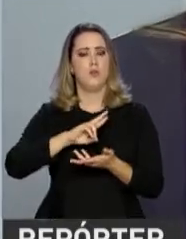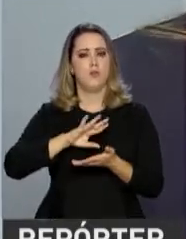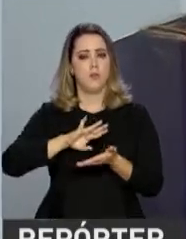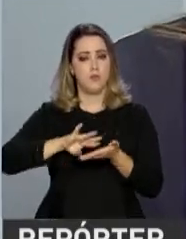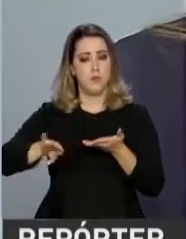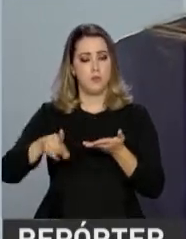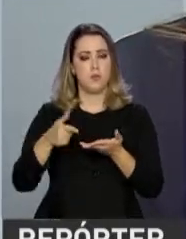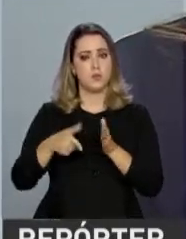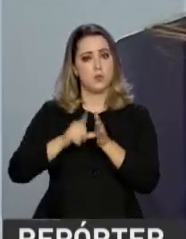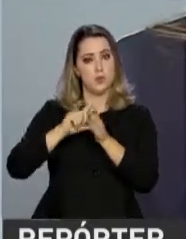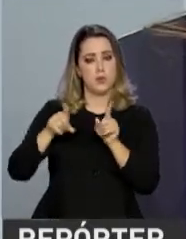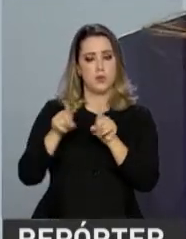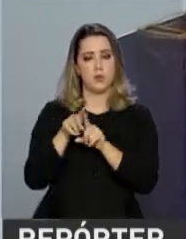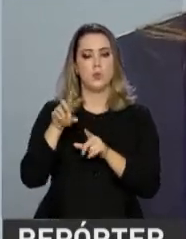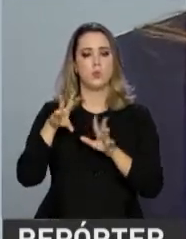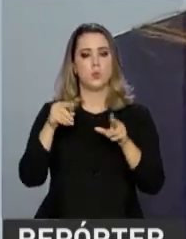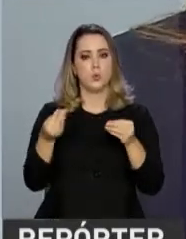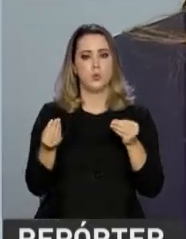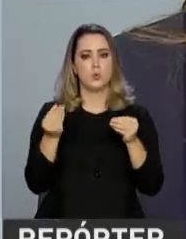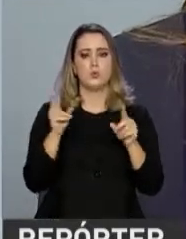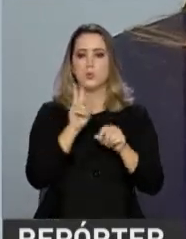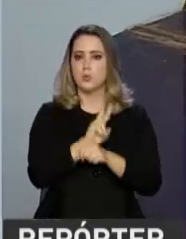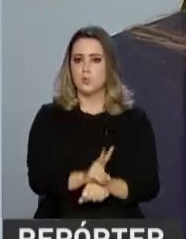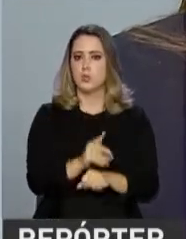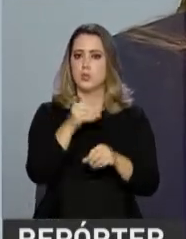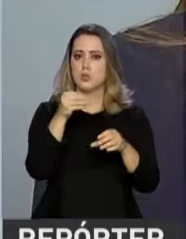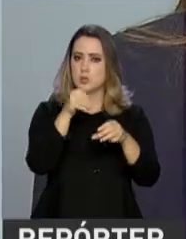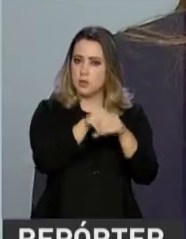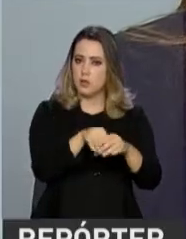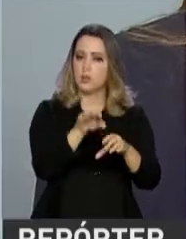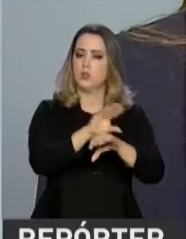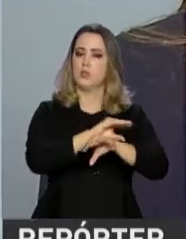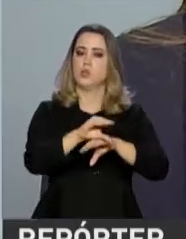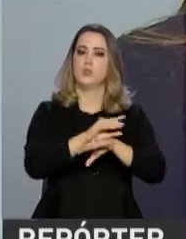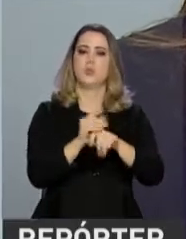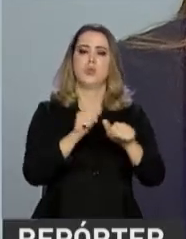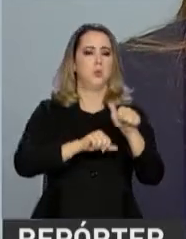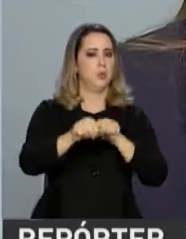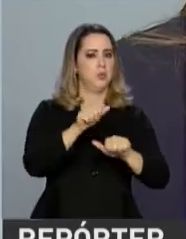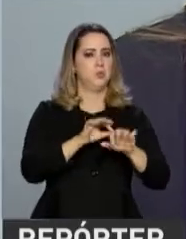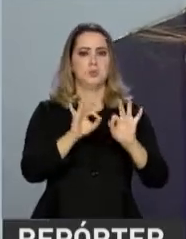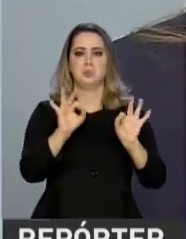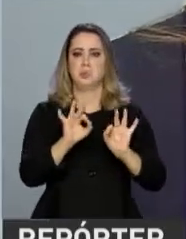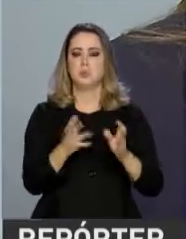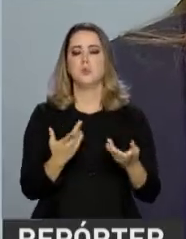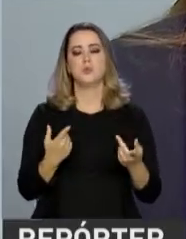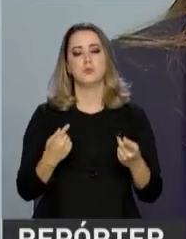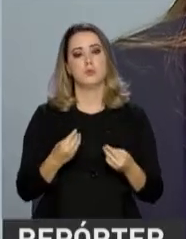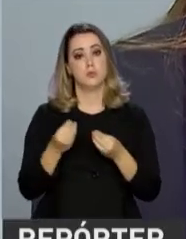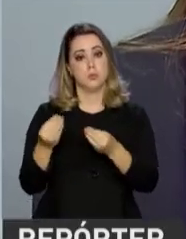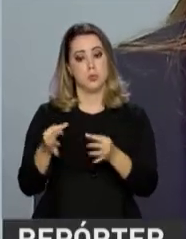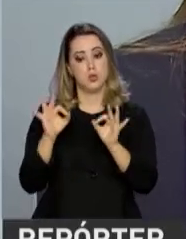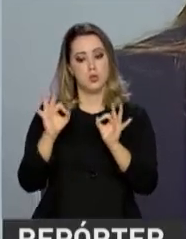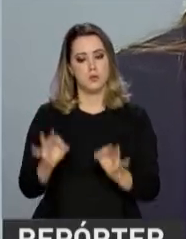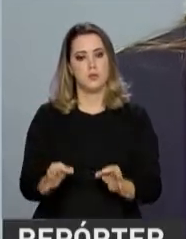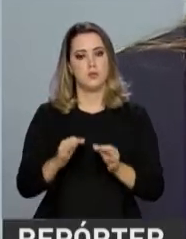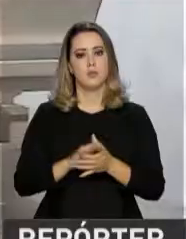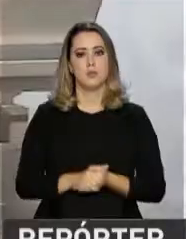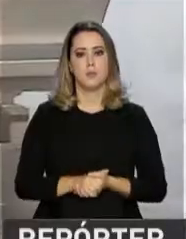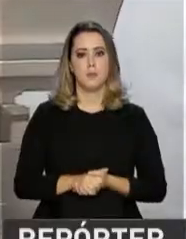eles é estão absolutamente projeto protegido e não há com se alterar a concessão desses direitos aos